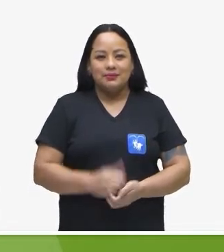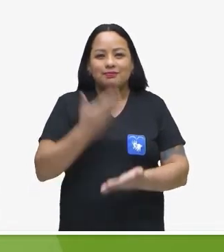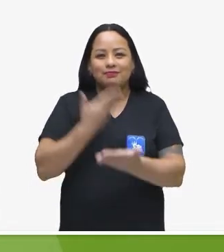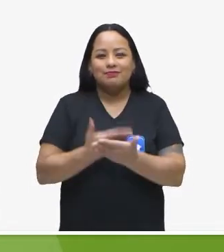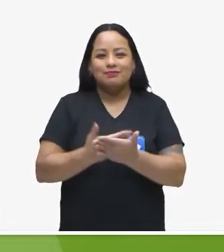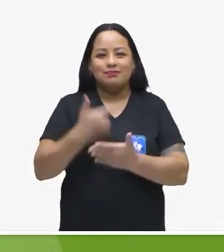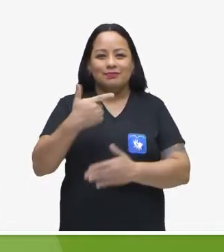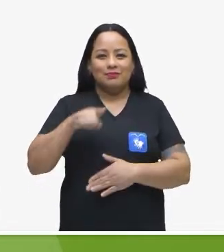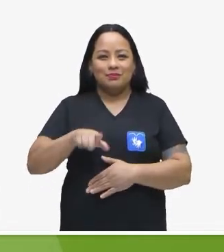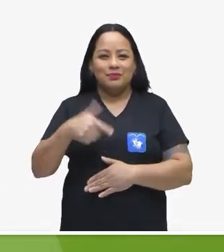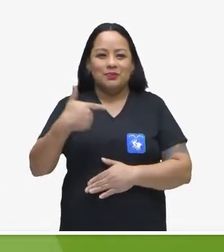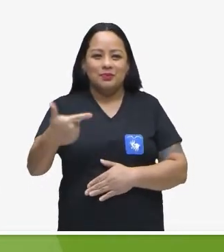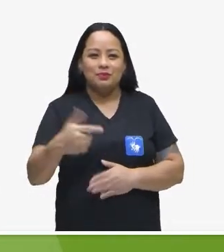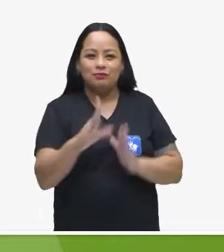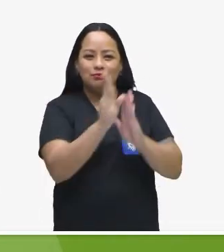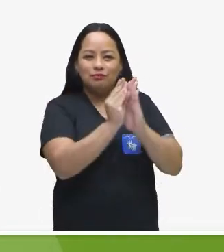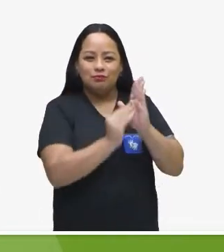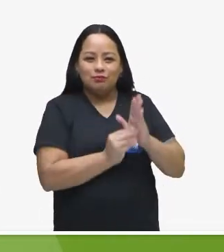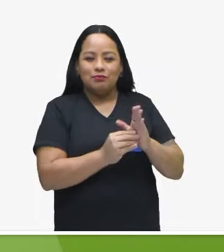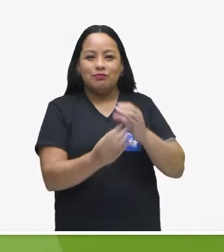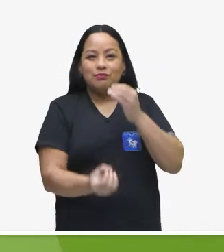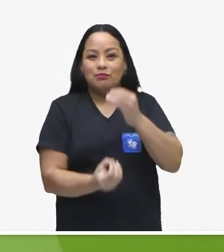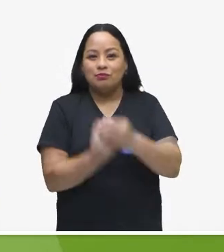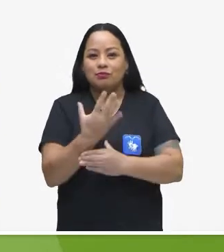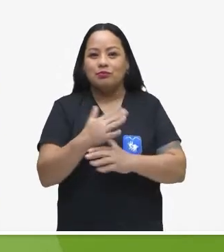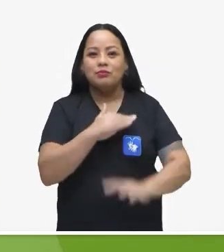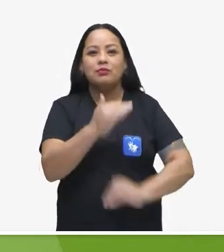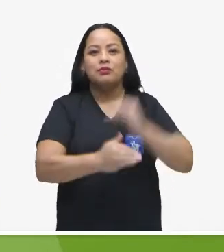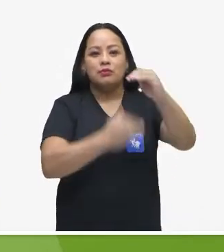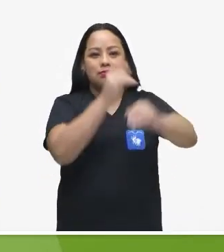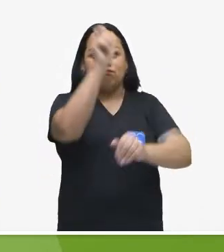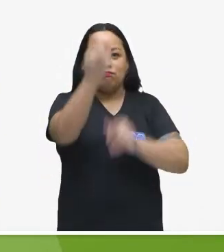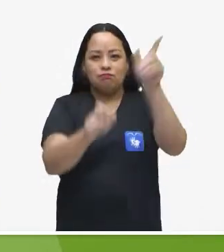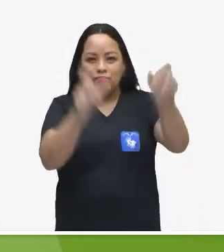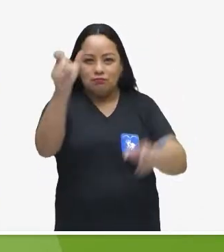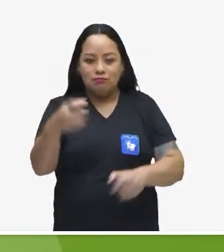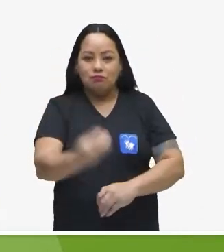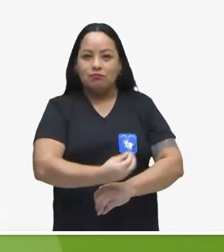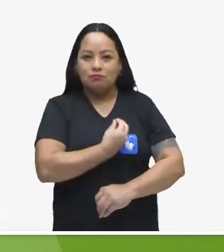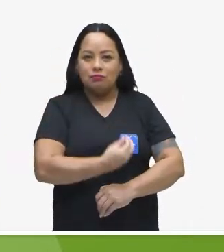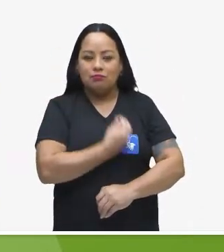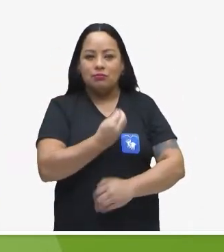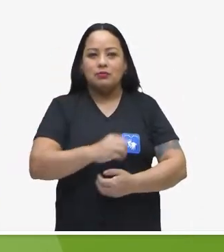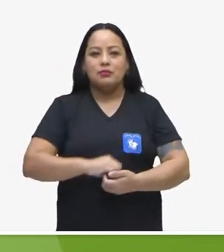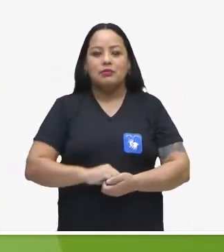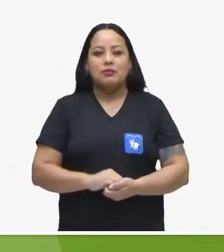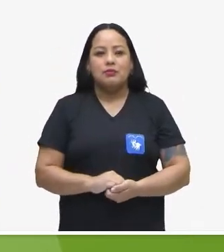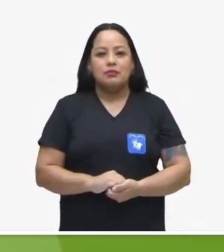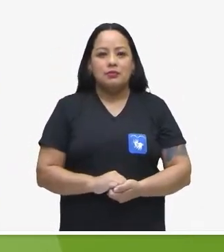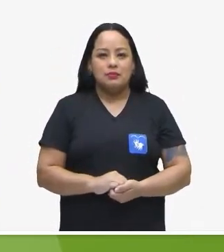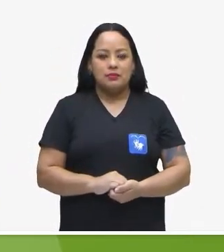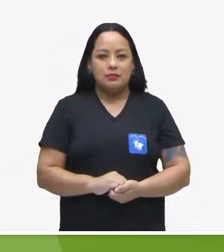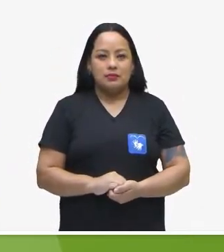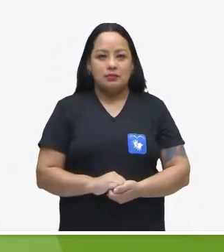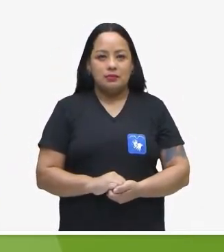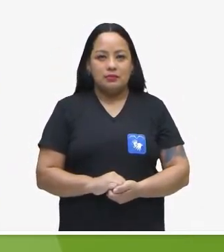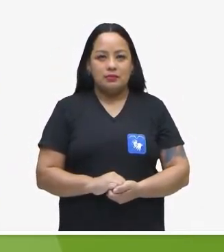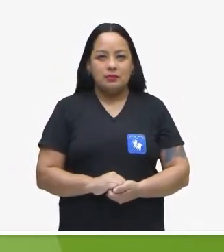Aula 2.2, Conteúdo: Origem e evolução dos seres vivos.